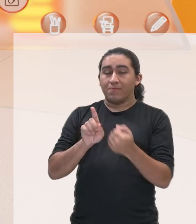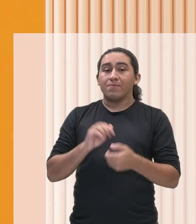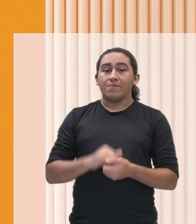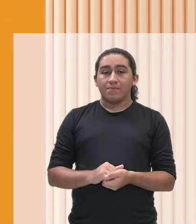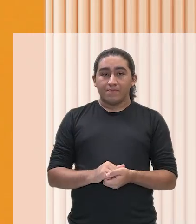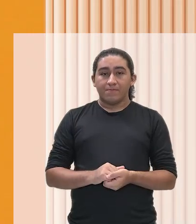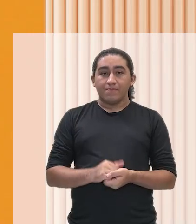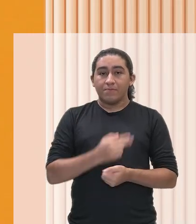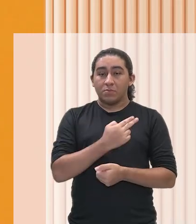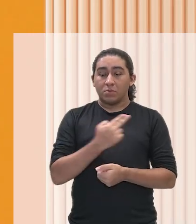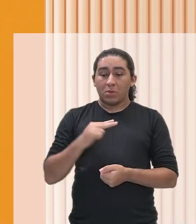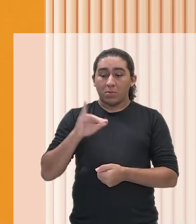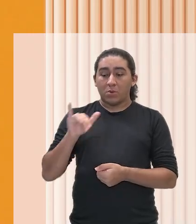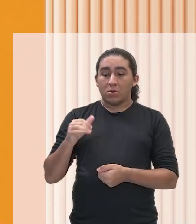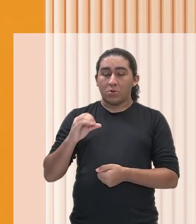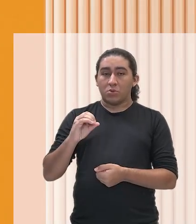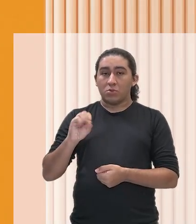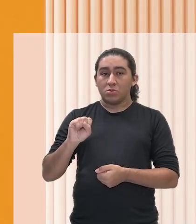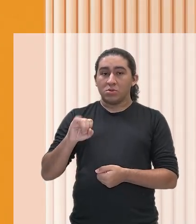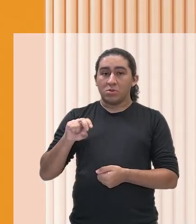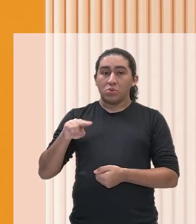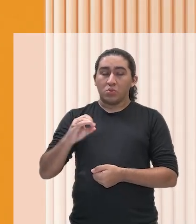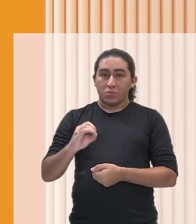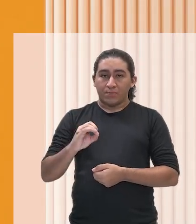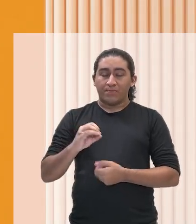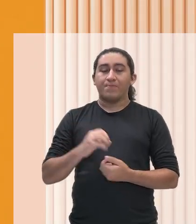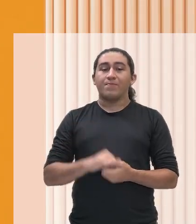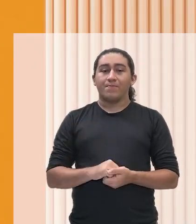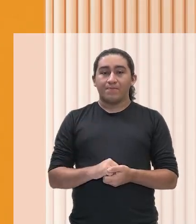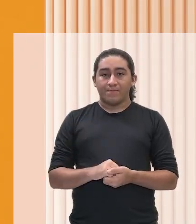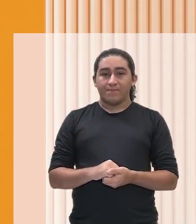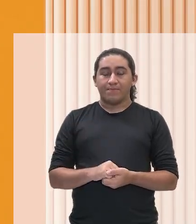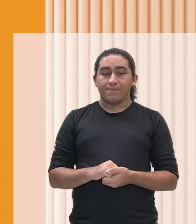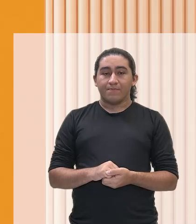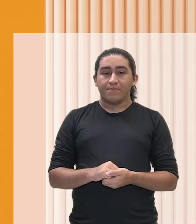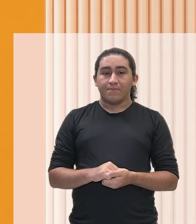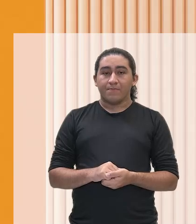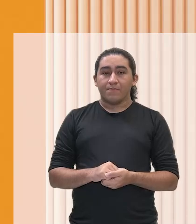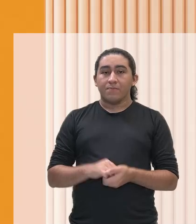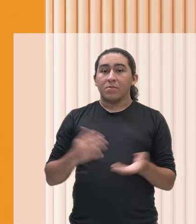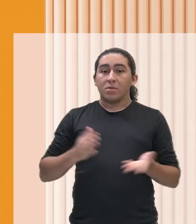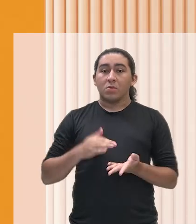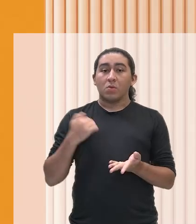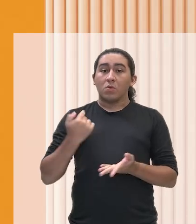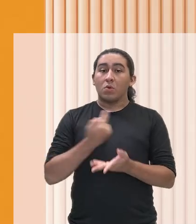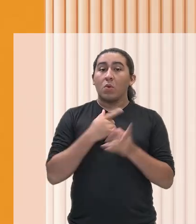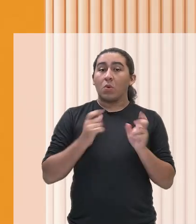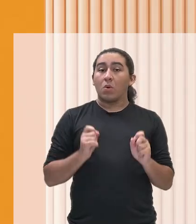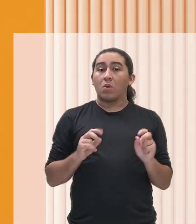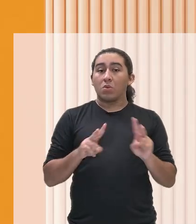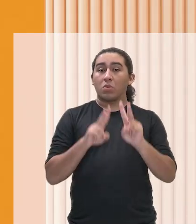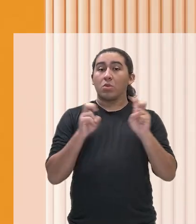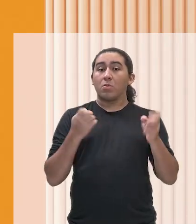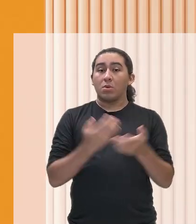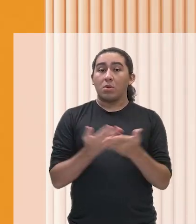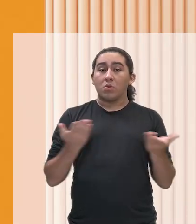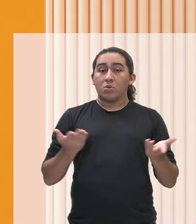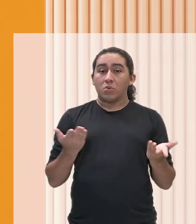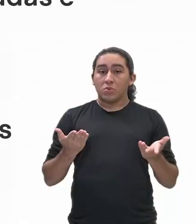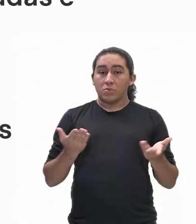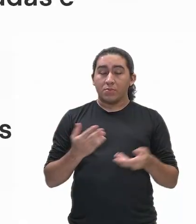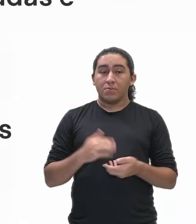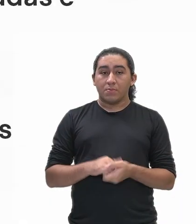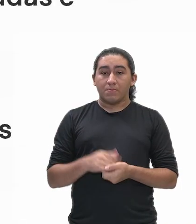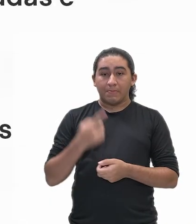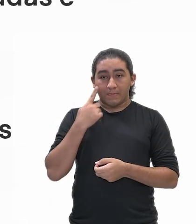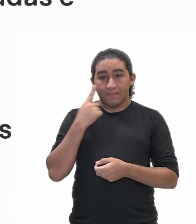Sociologia. Eu sou o professor Josino Malagueta e agora nós vamos ver o que nós temos para a nossa aula de